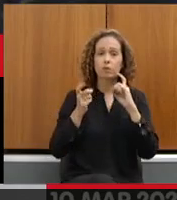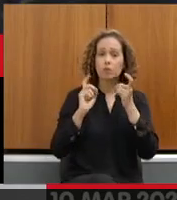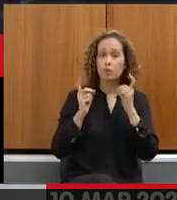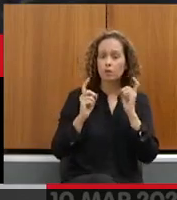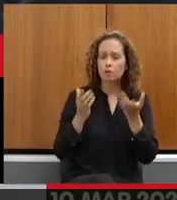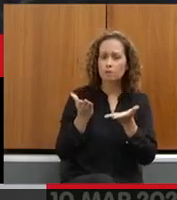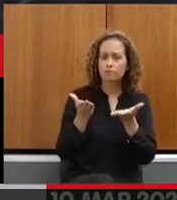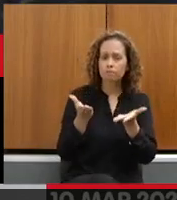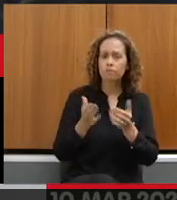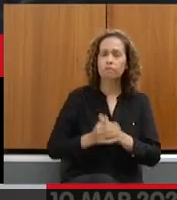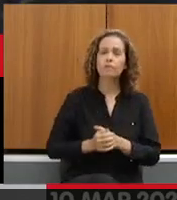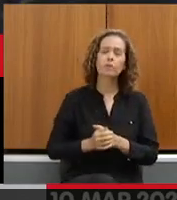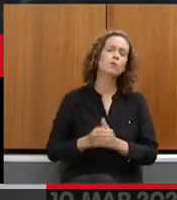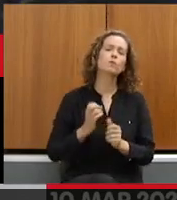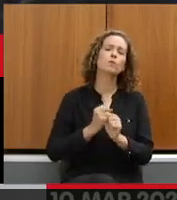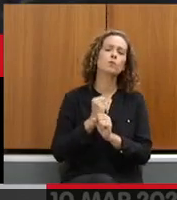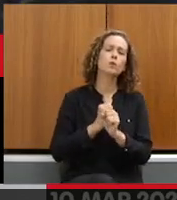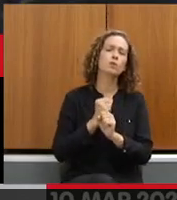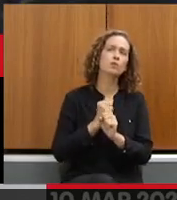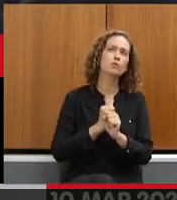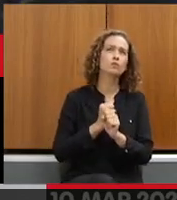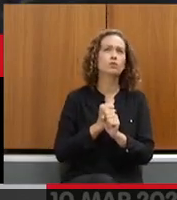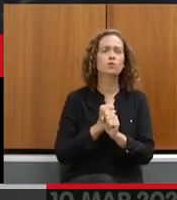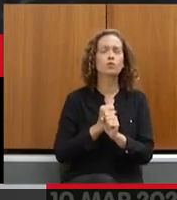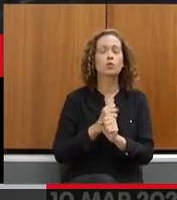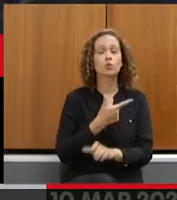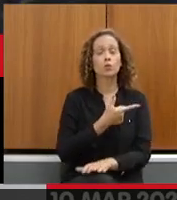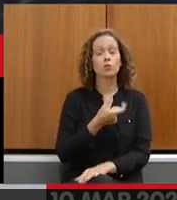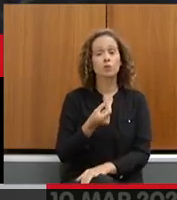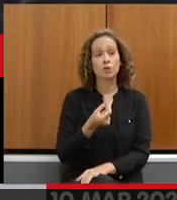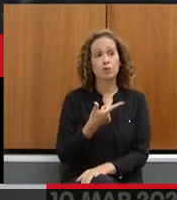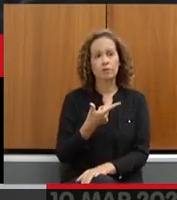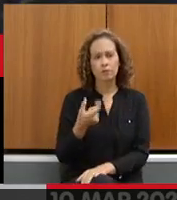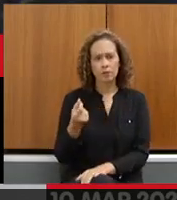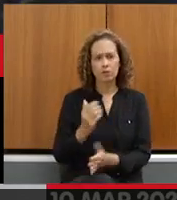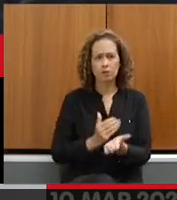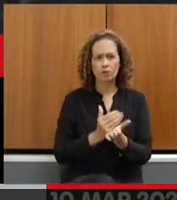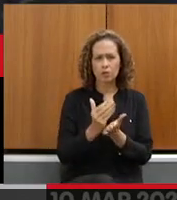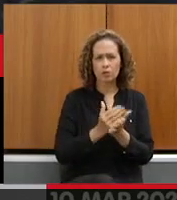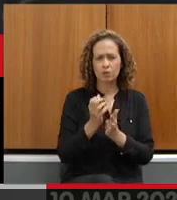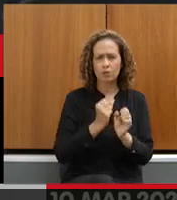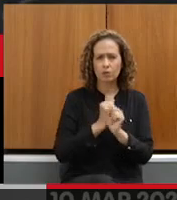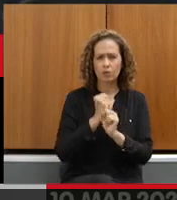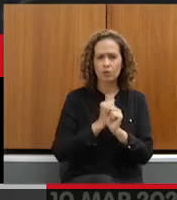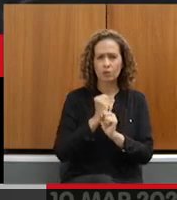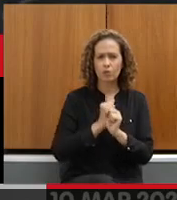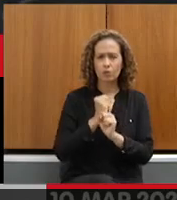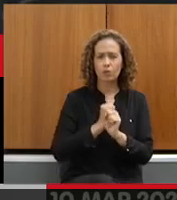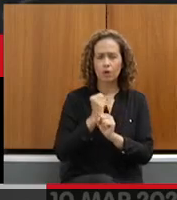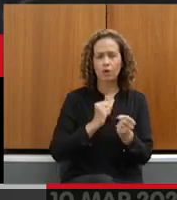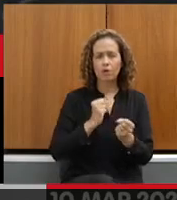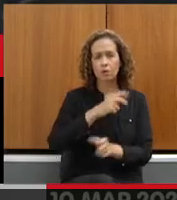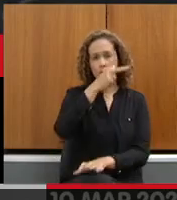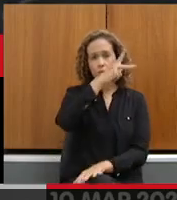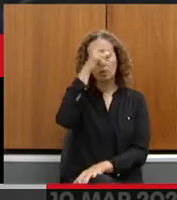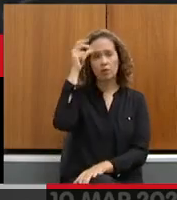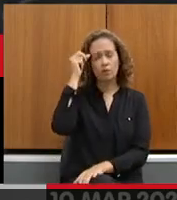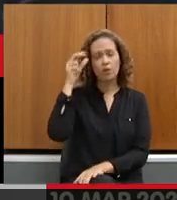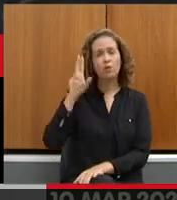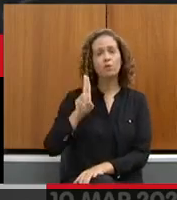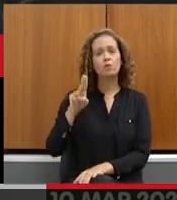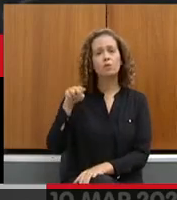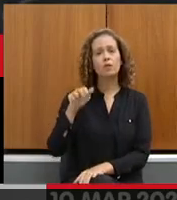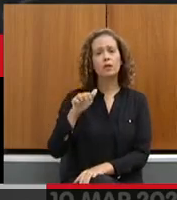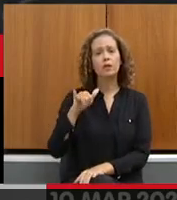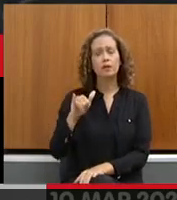excelência no ano de 2020 no início do ano em que a gente o prefeito de Unaí viu